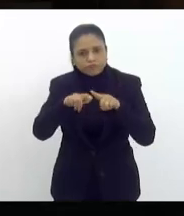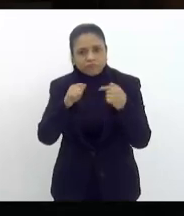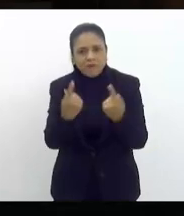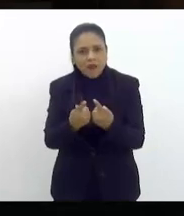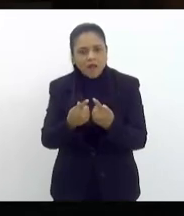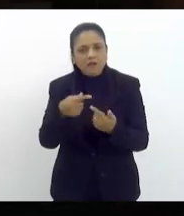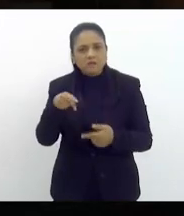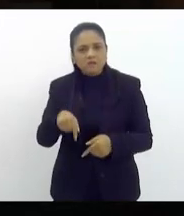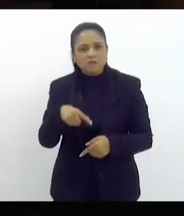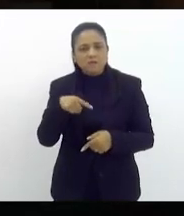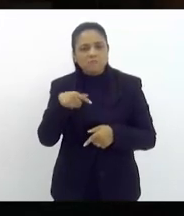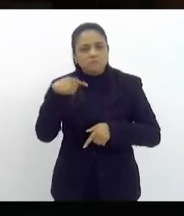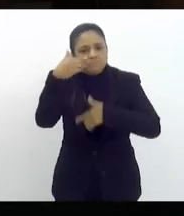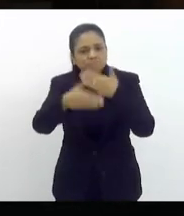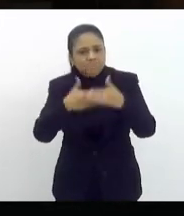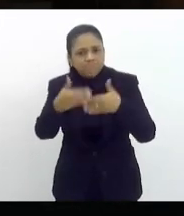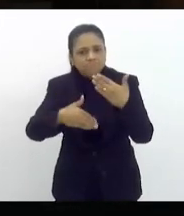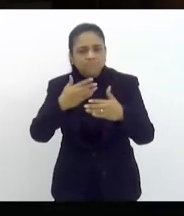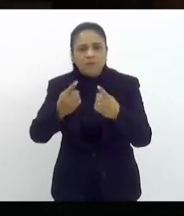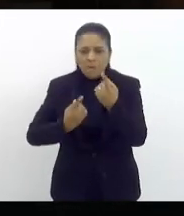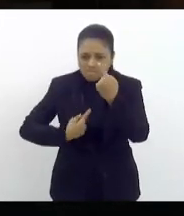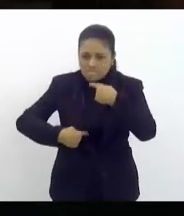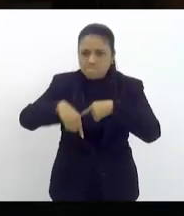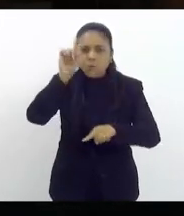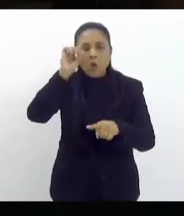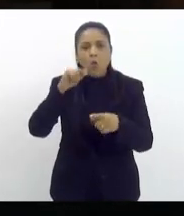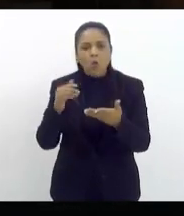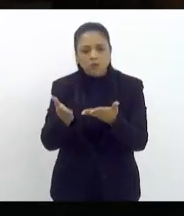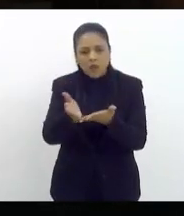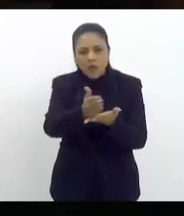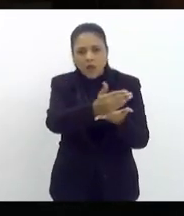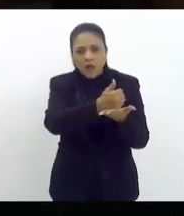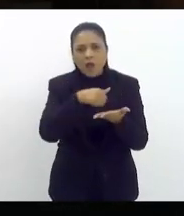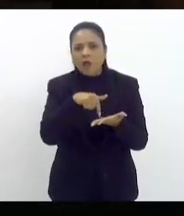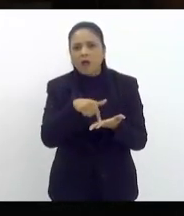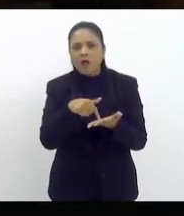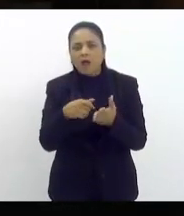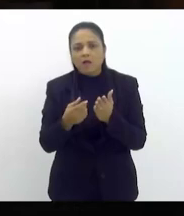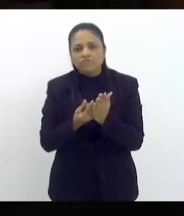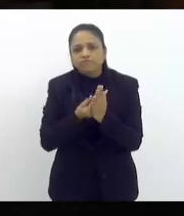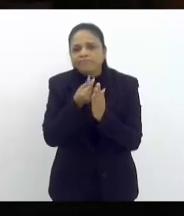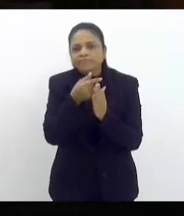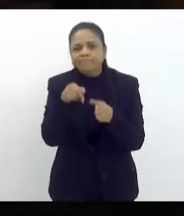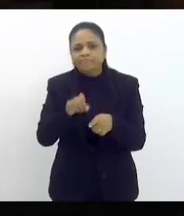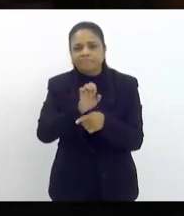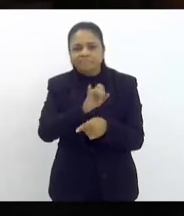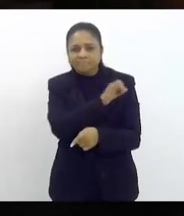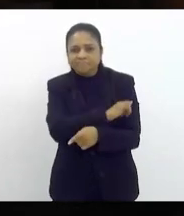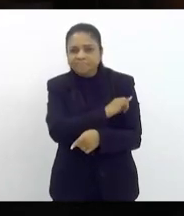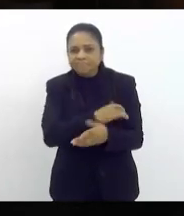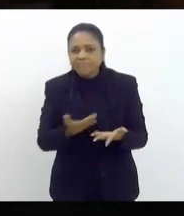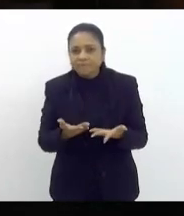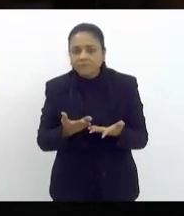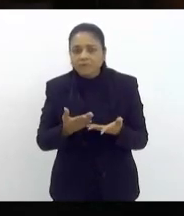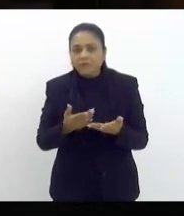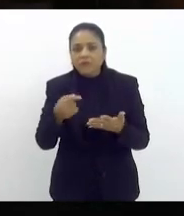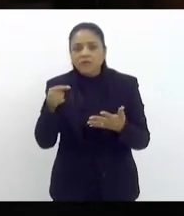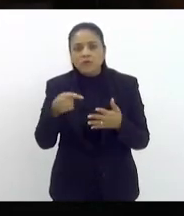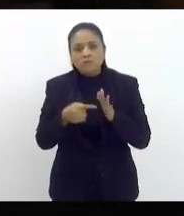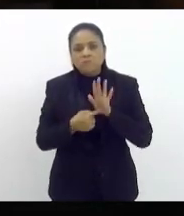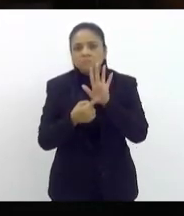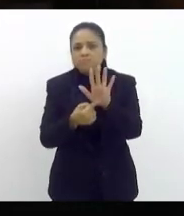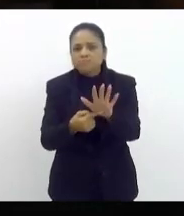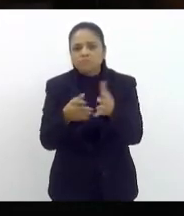processos de superação do que está acontecendo nas finanças do Rio de Janeiro. Os indicadores de desemprego